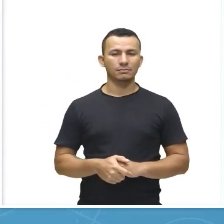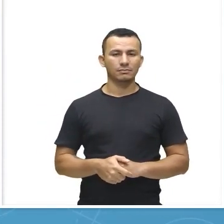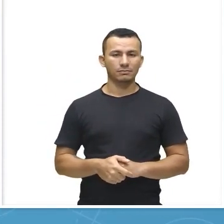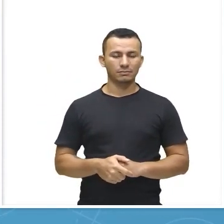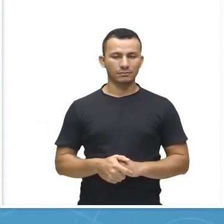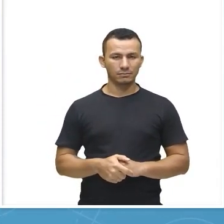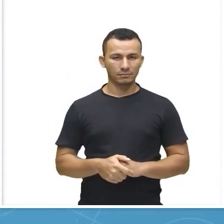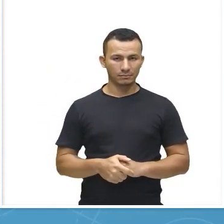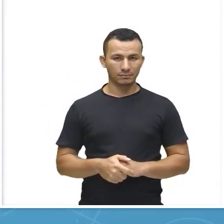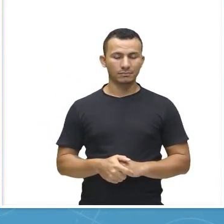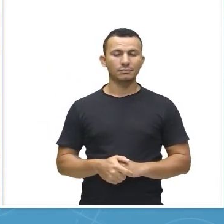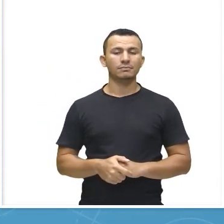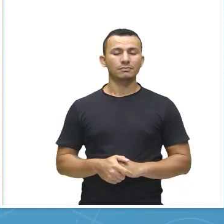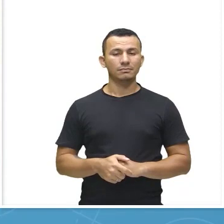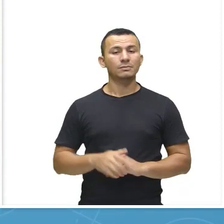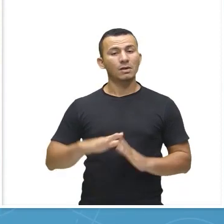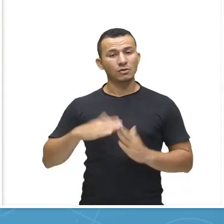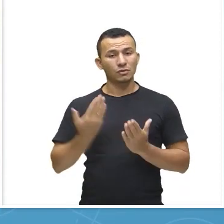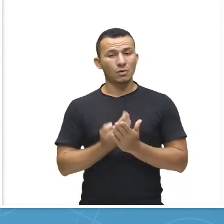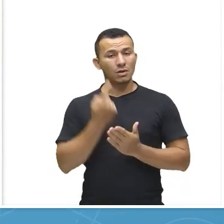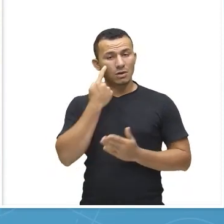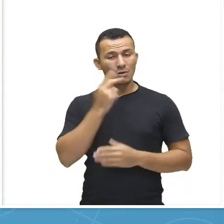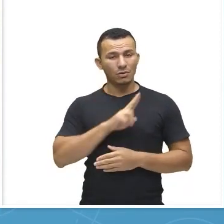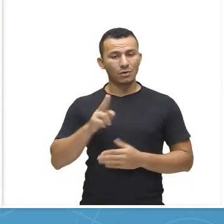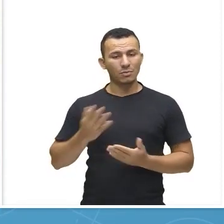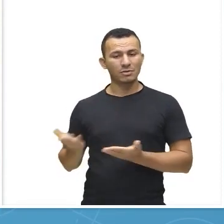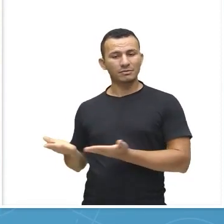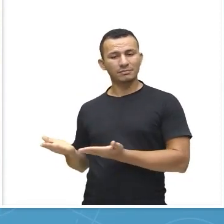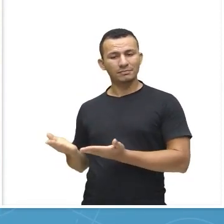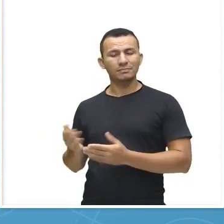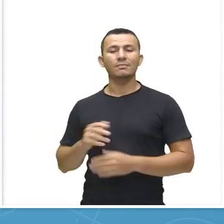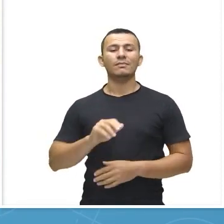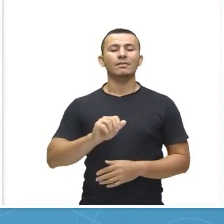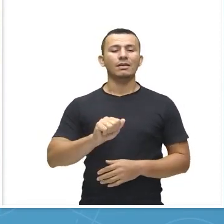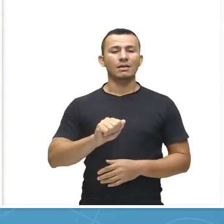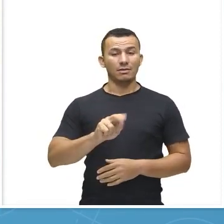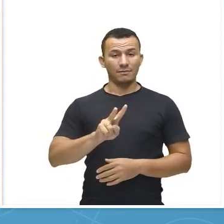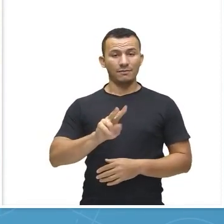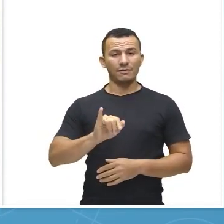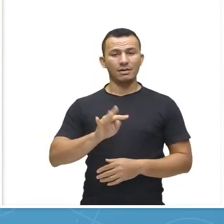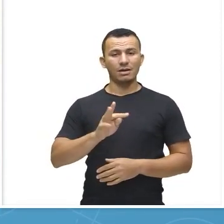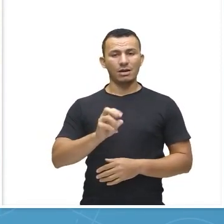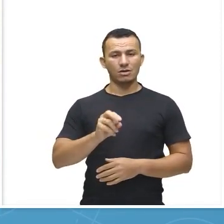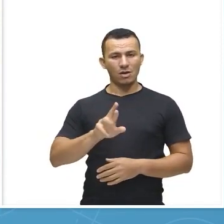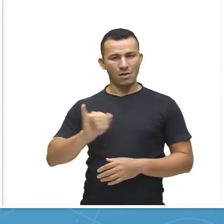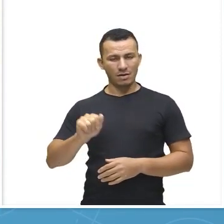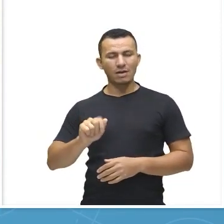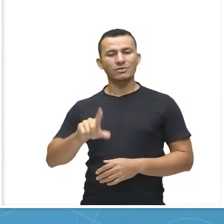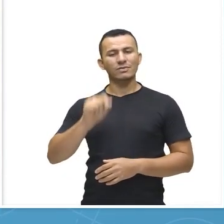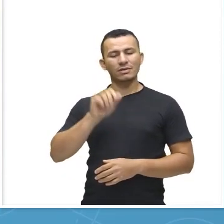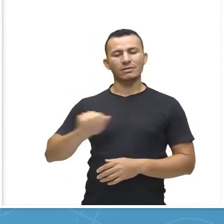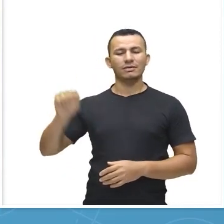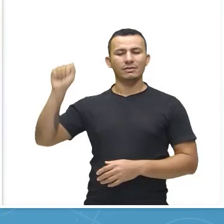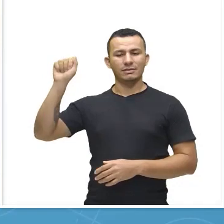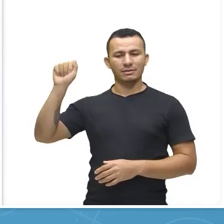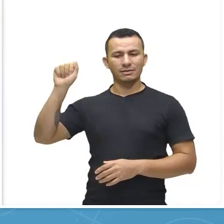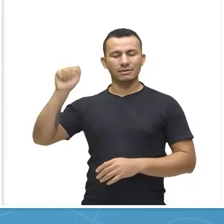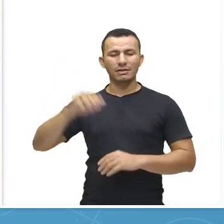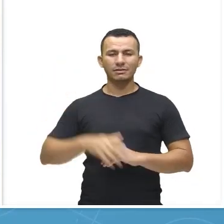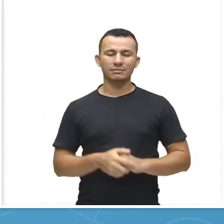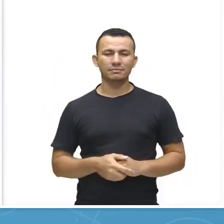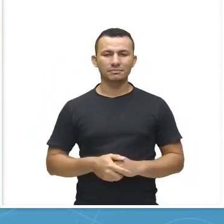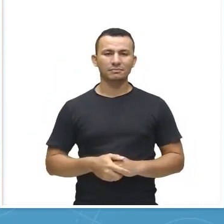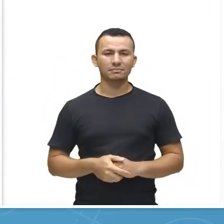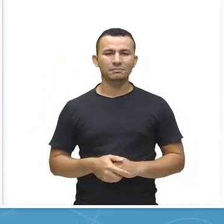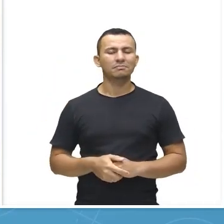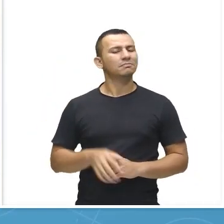de Souza Lima, nome bem grandão, né? Letra A. Foi a Vitória também que participou com a gente. Gostei que vocês estão